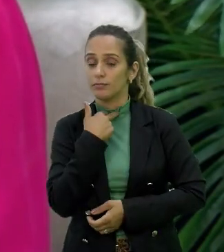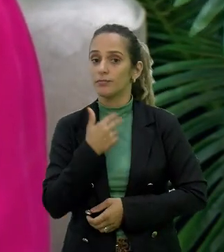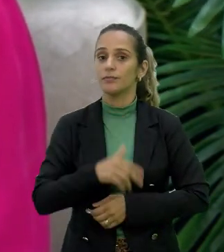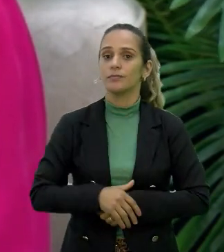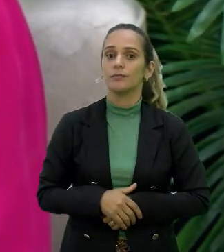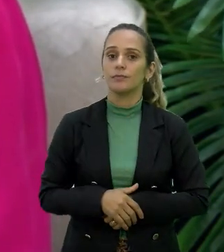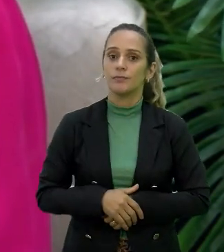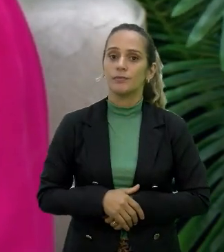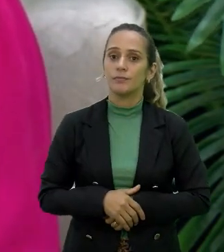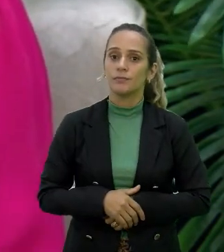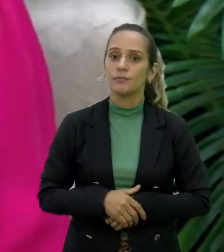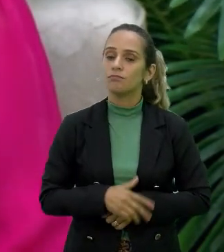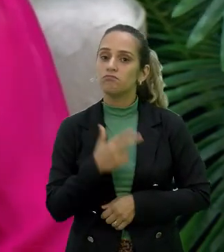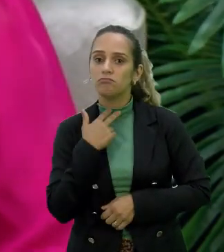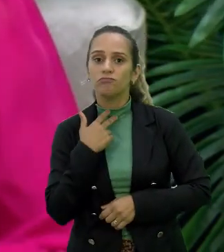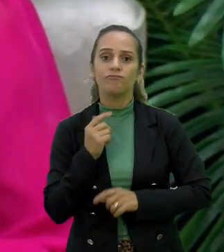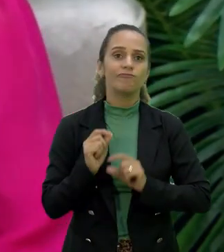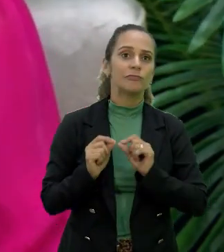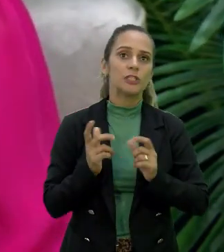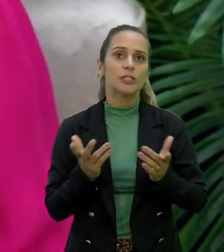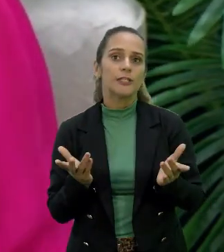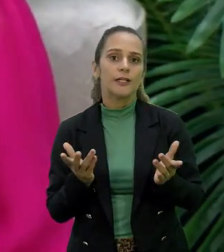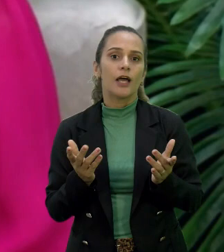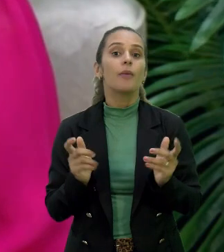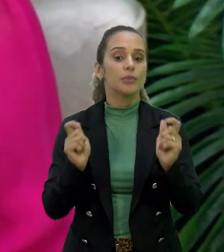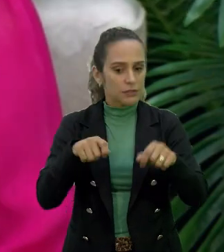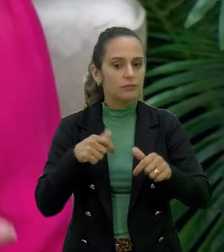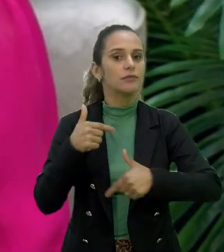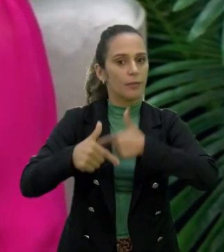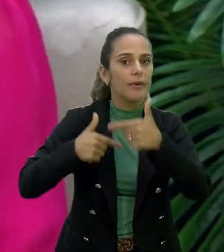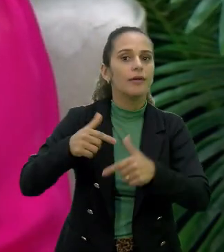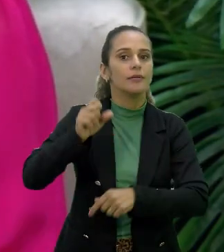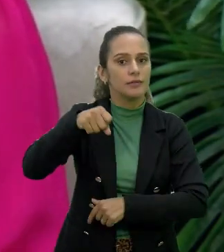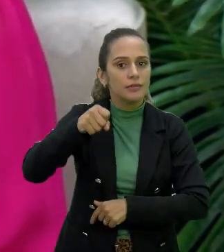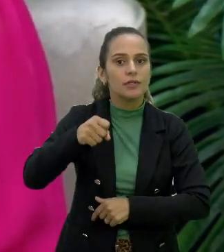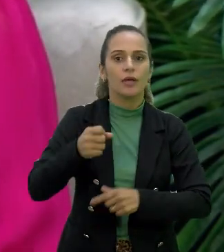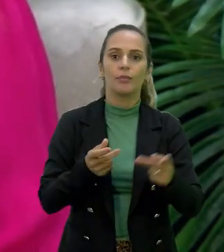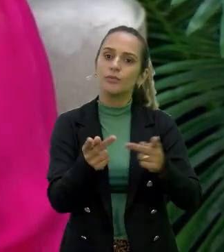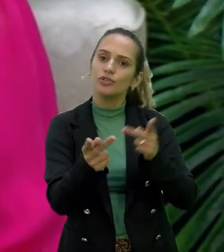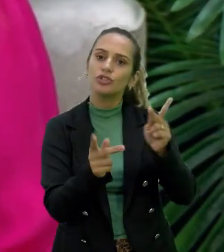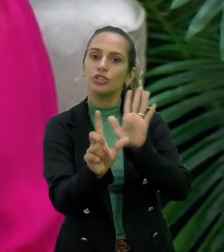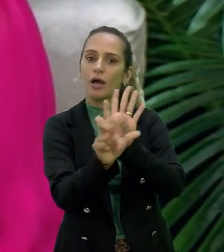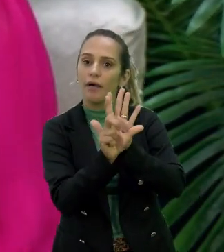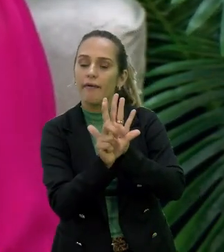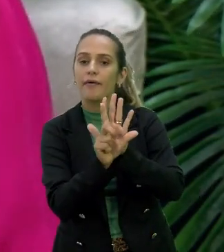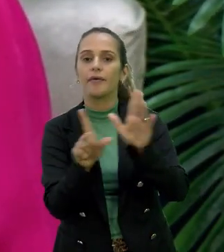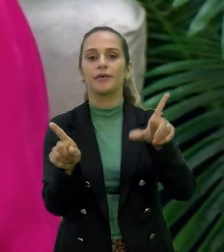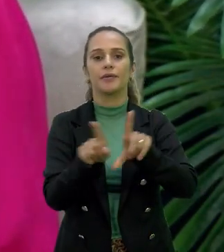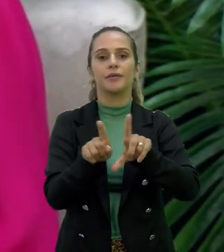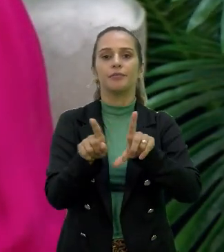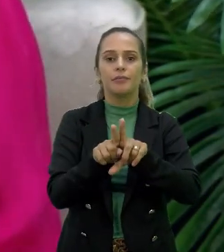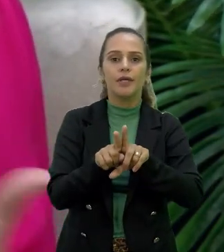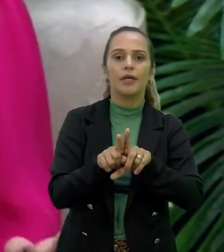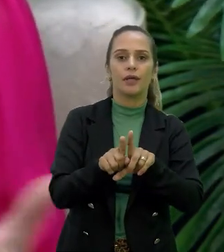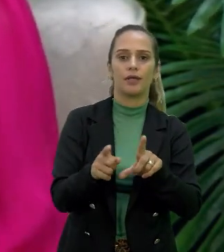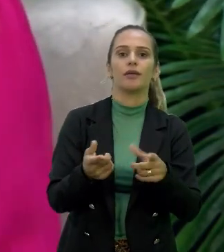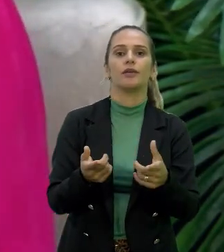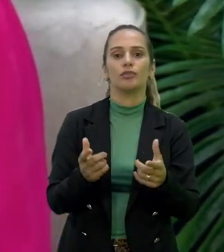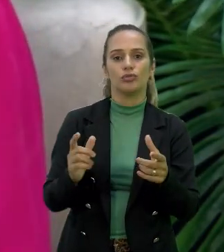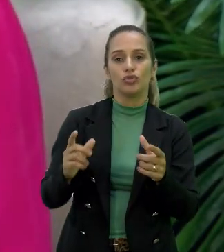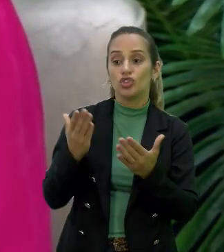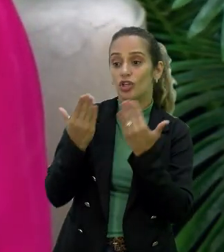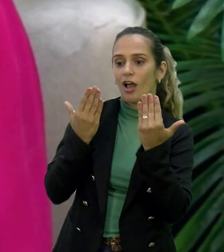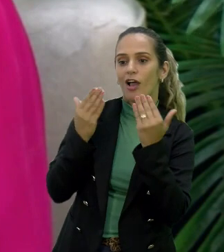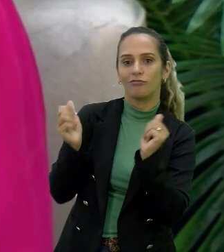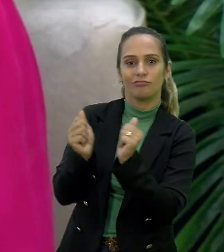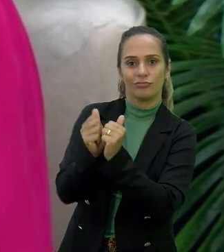pode a gente pode trabalhar para que as coisas aconteçam através de projetos de lei e através do mundial também